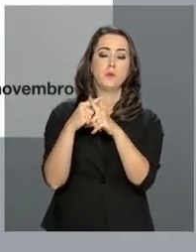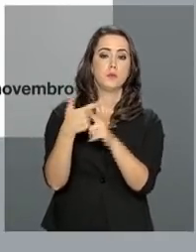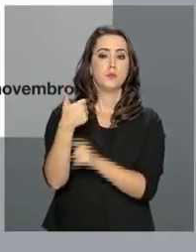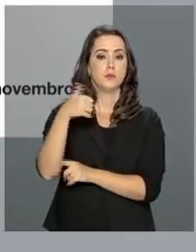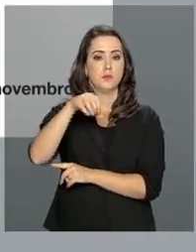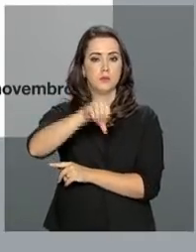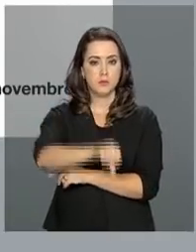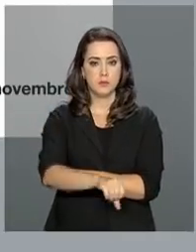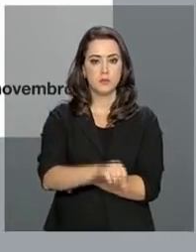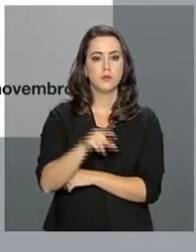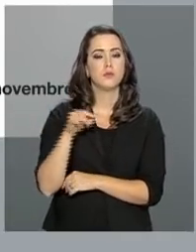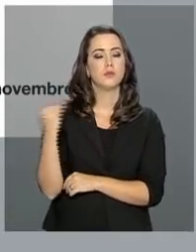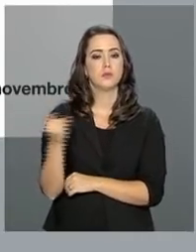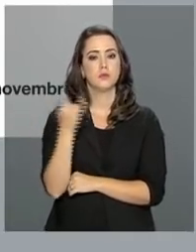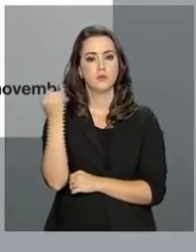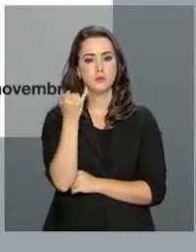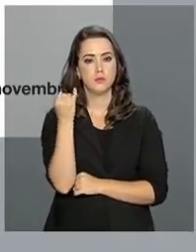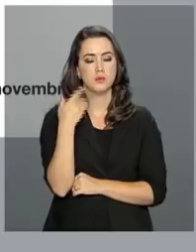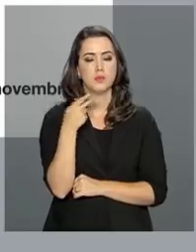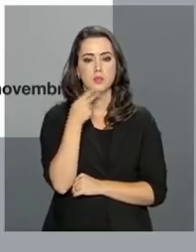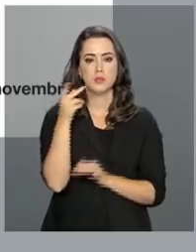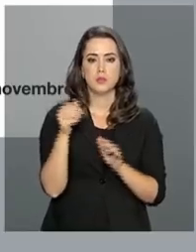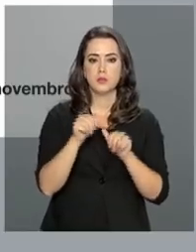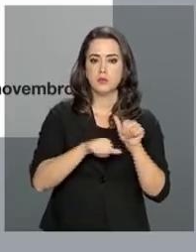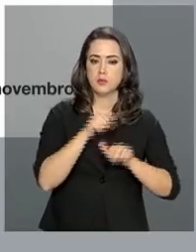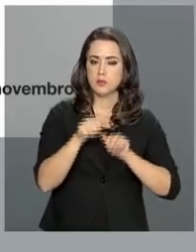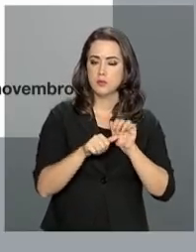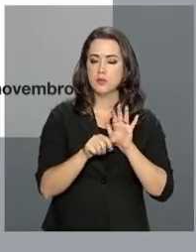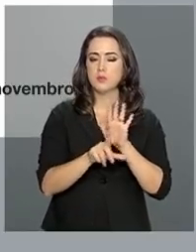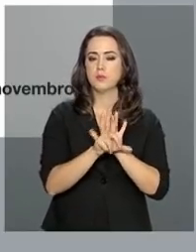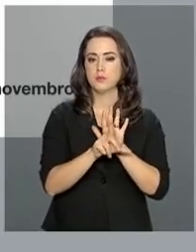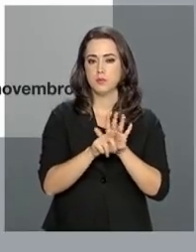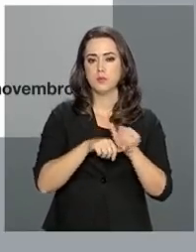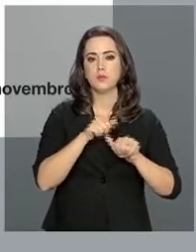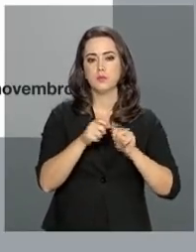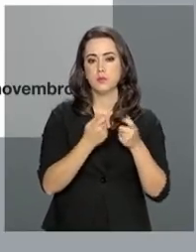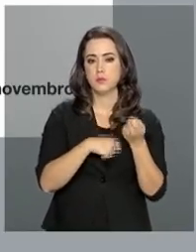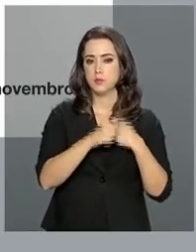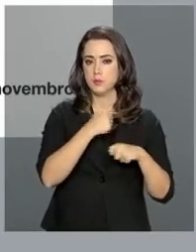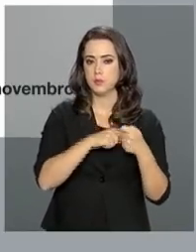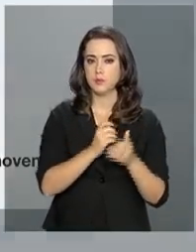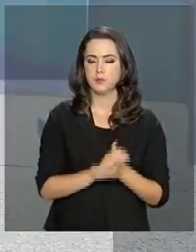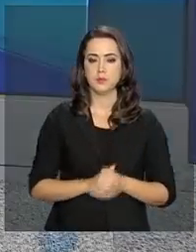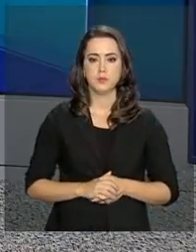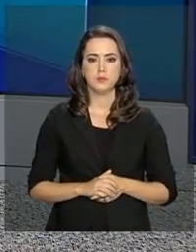para 2019 mas destaca a importância das reformas econômicas